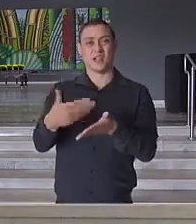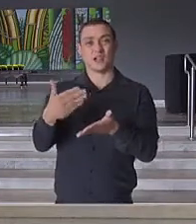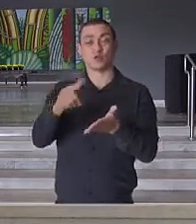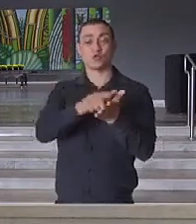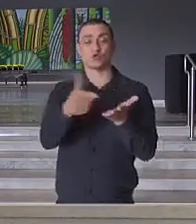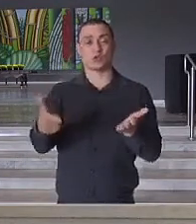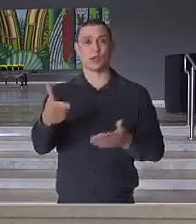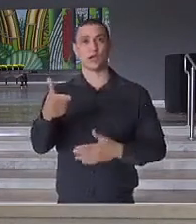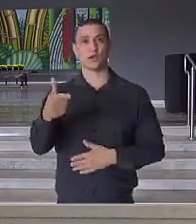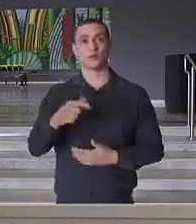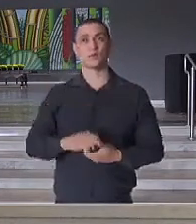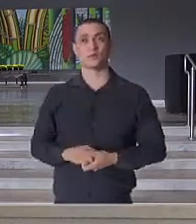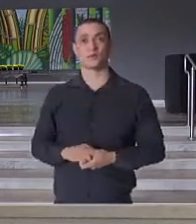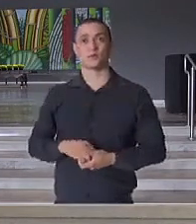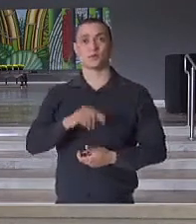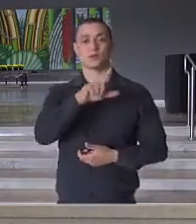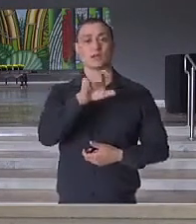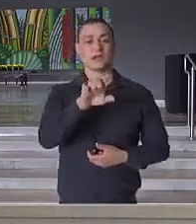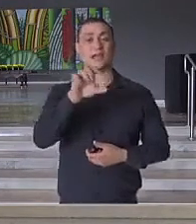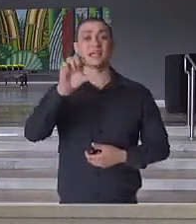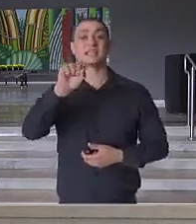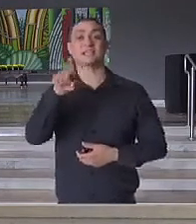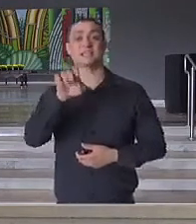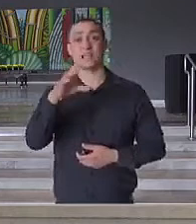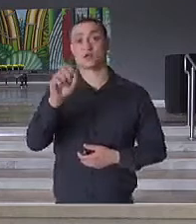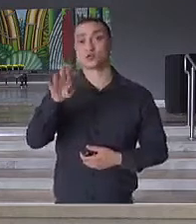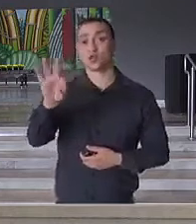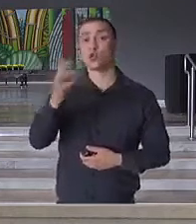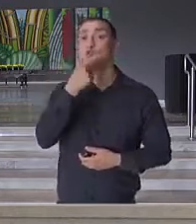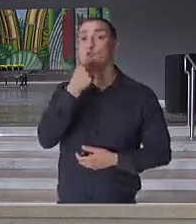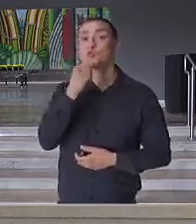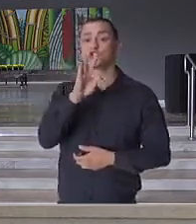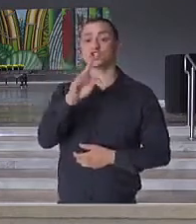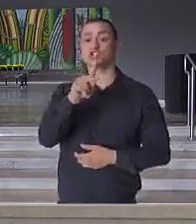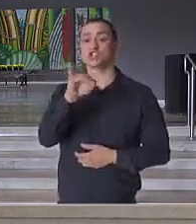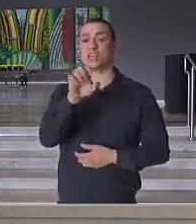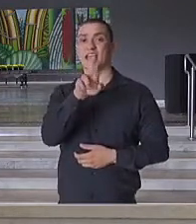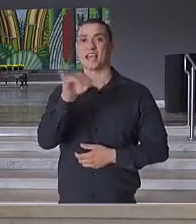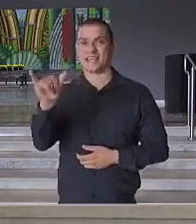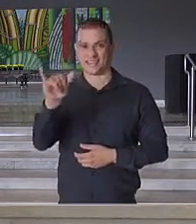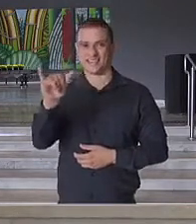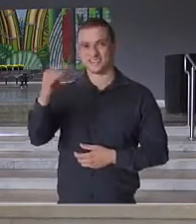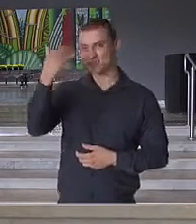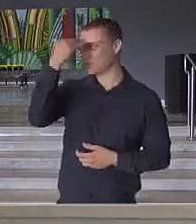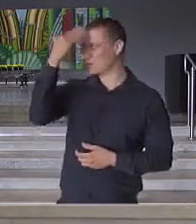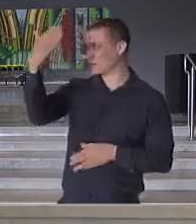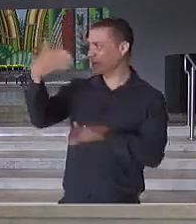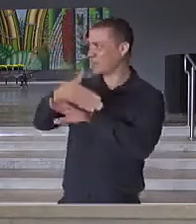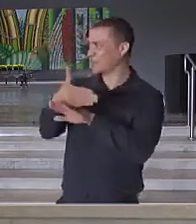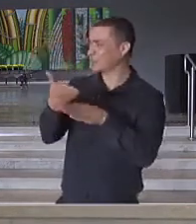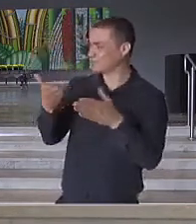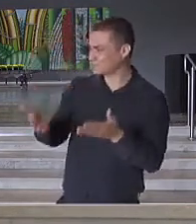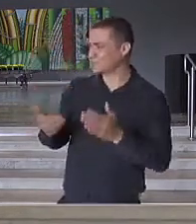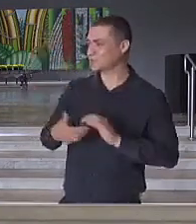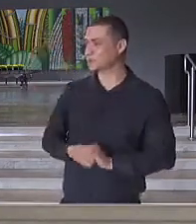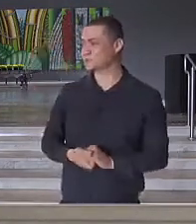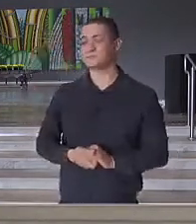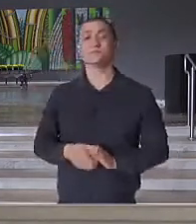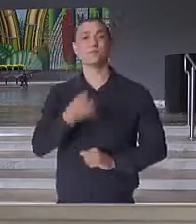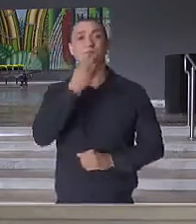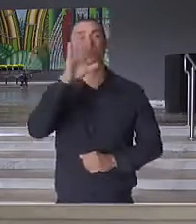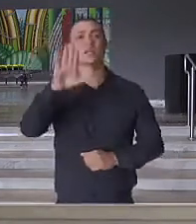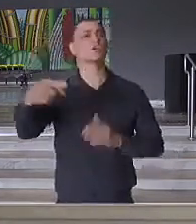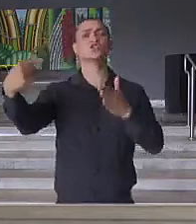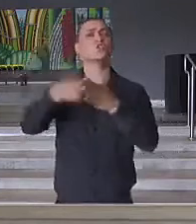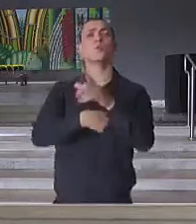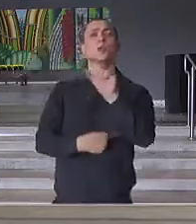do jornal Les Echos, que é o Thierry Augier. Thierry, obrigado por estar participando aqui da coletiva. Boa tarde.